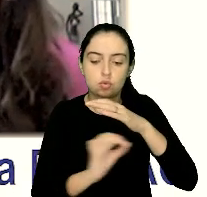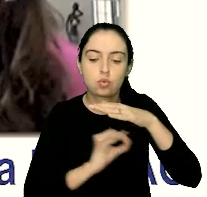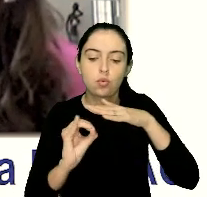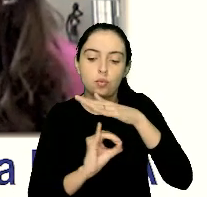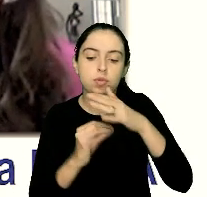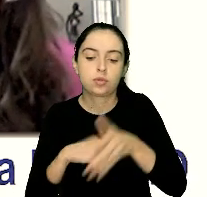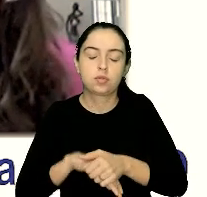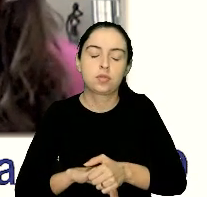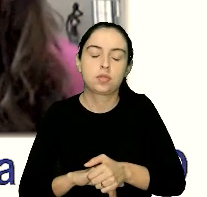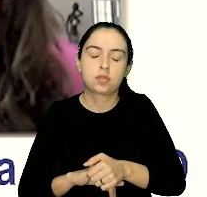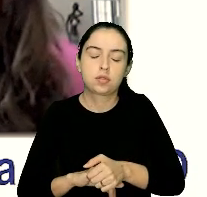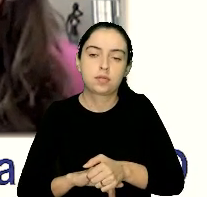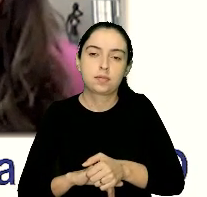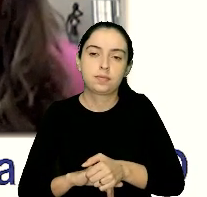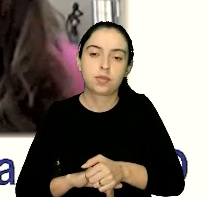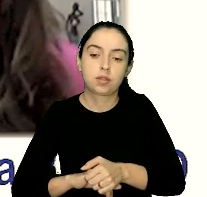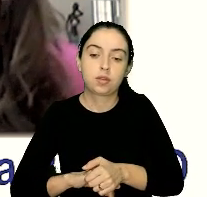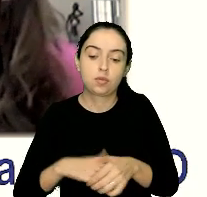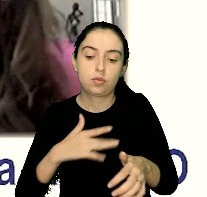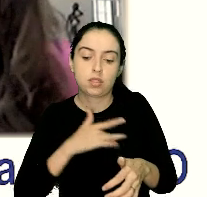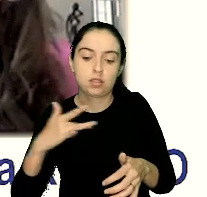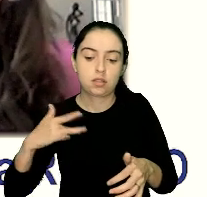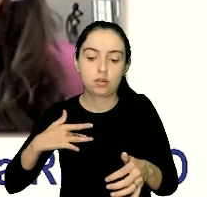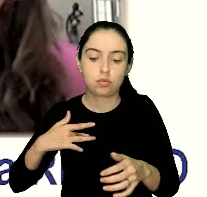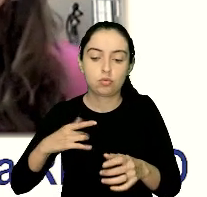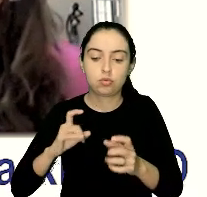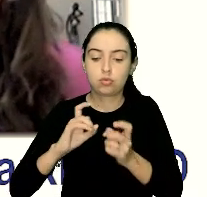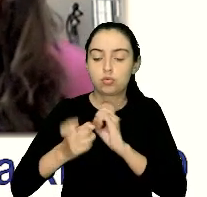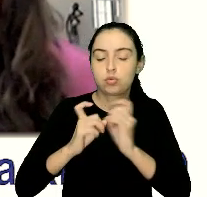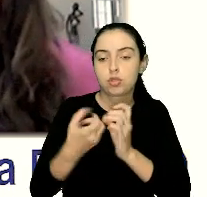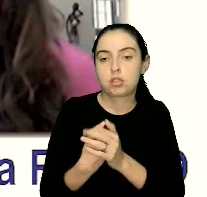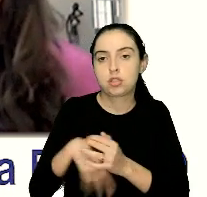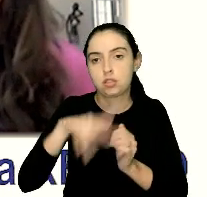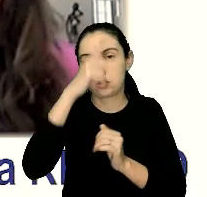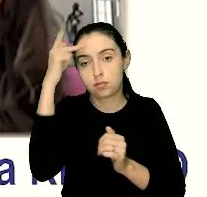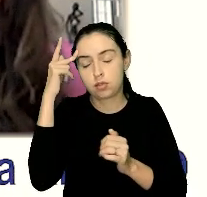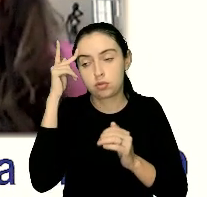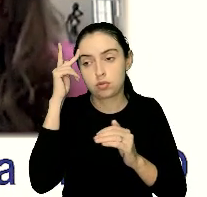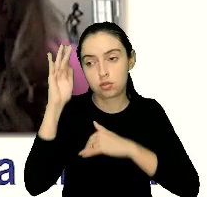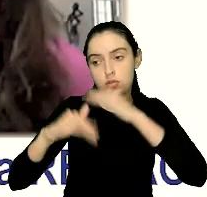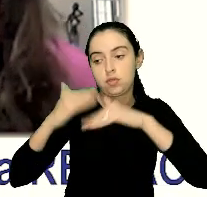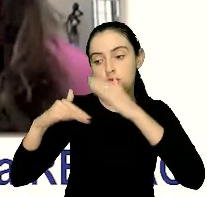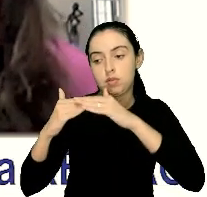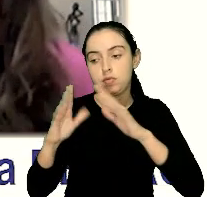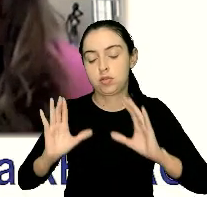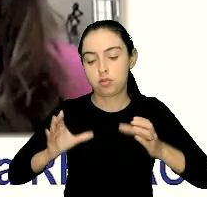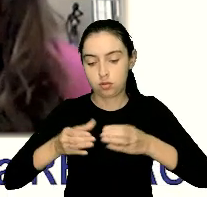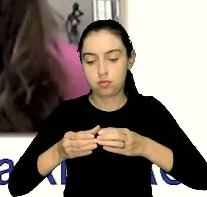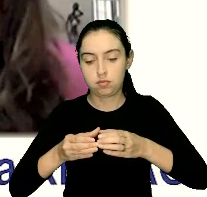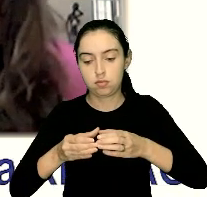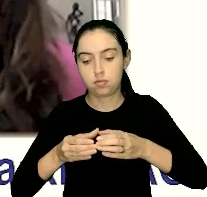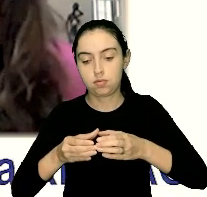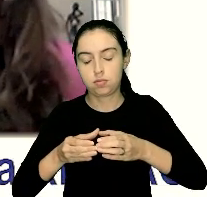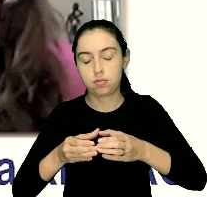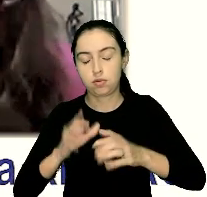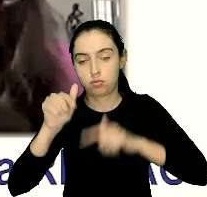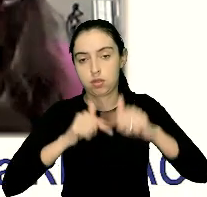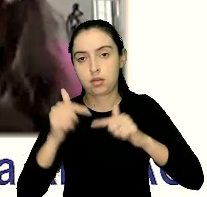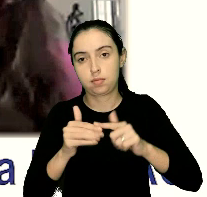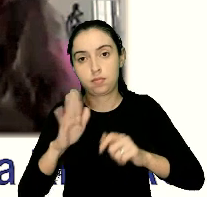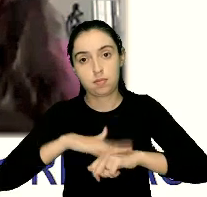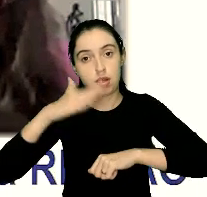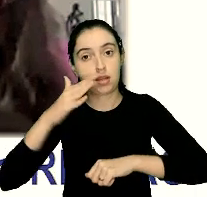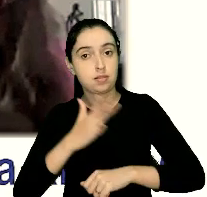e gestão de pessoas, com vistas ao desenvolvimento de um ambiente de trabalho mais saudável e